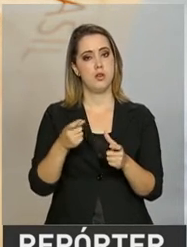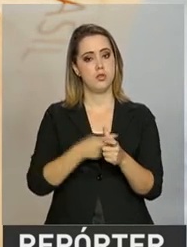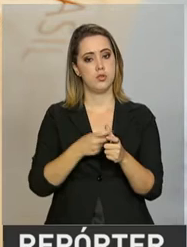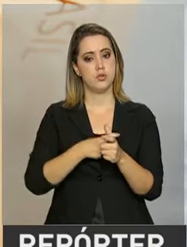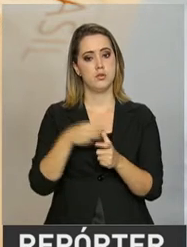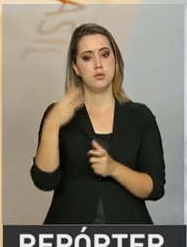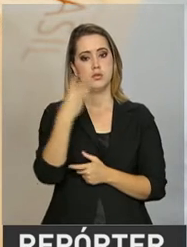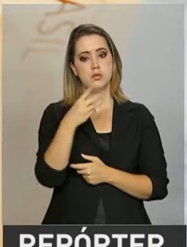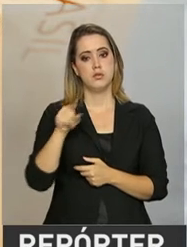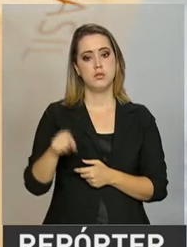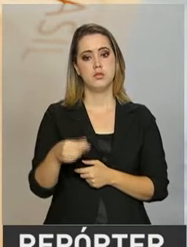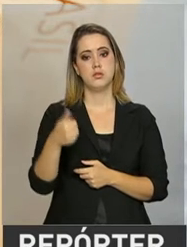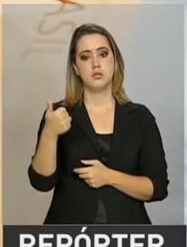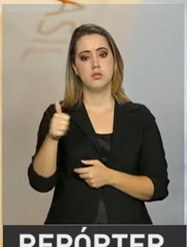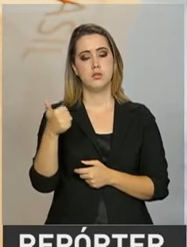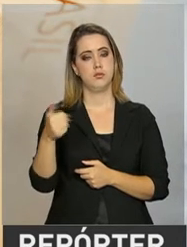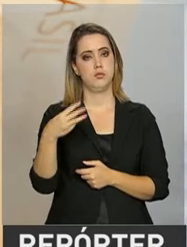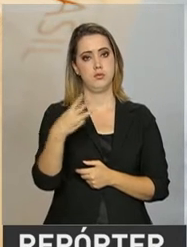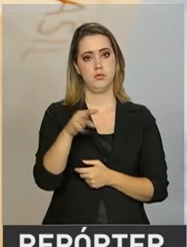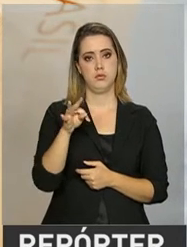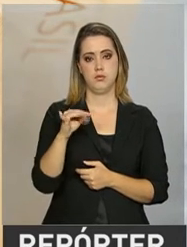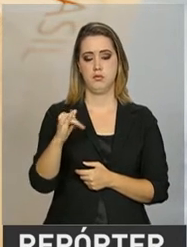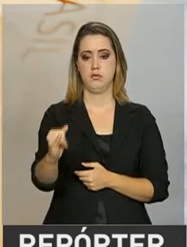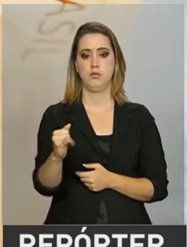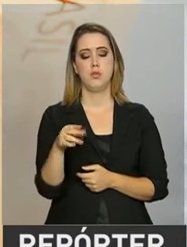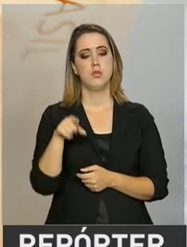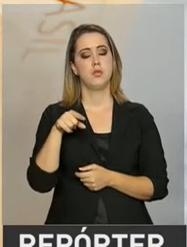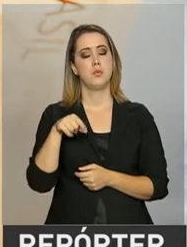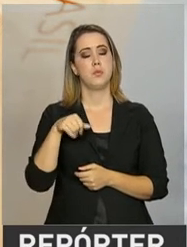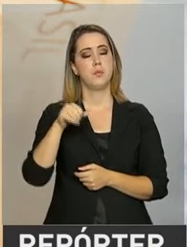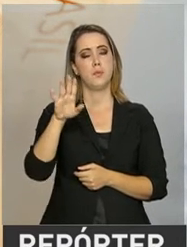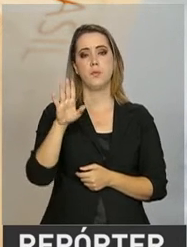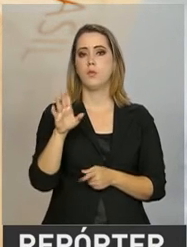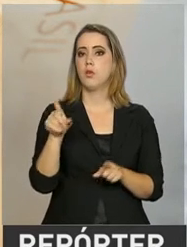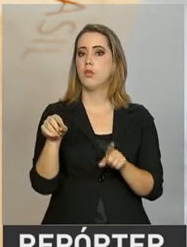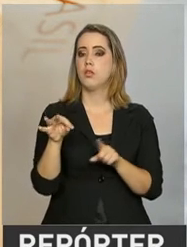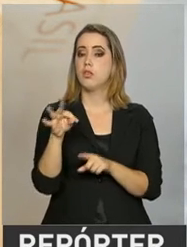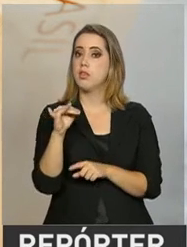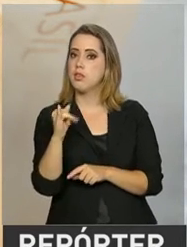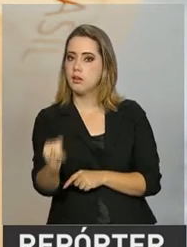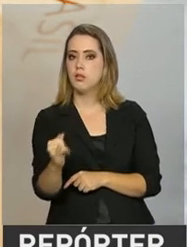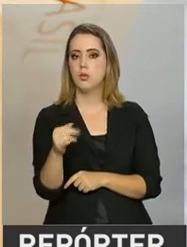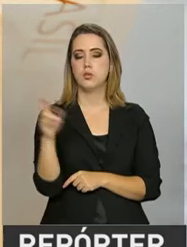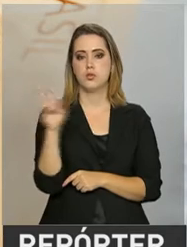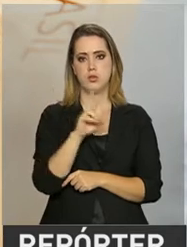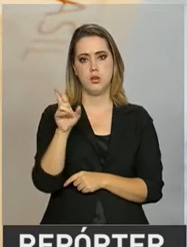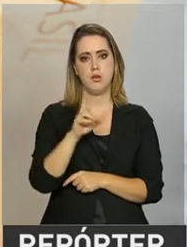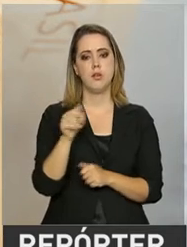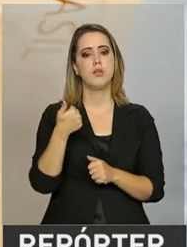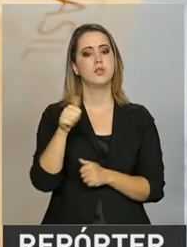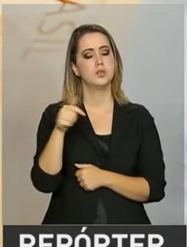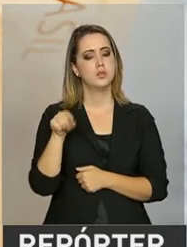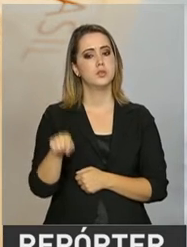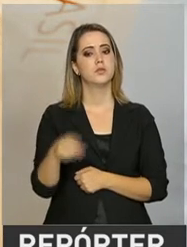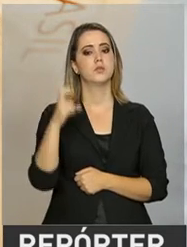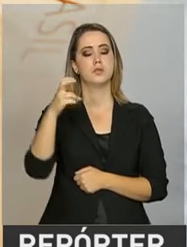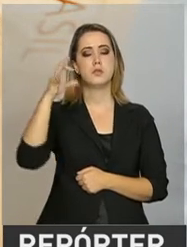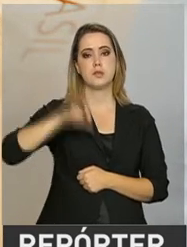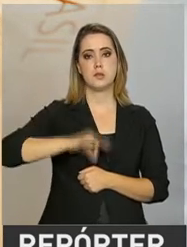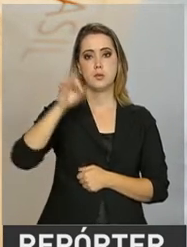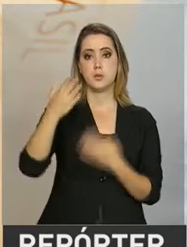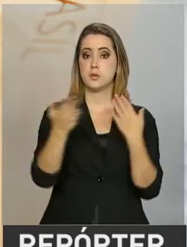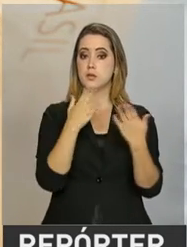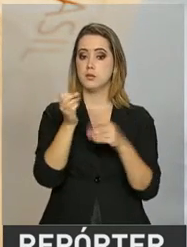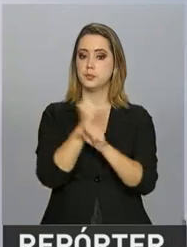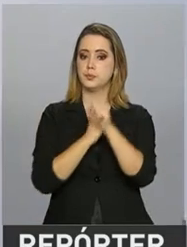a 3 trilhões us 113 bilhões de reais o que representa um aumento de 11 6 por cento em relação a